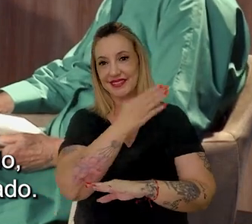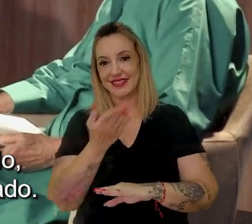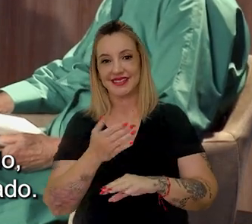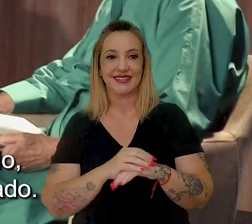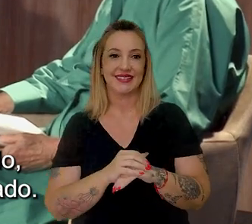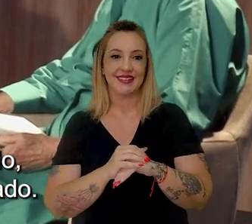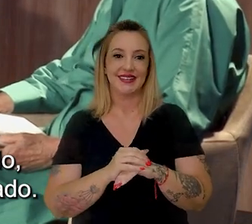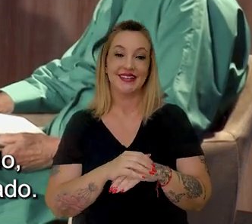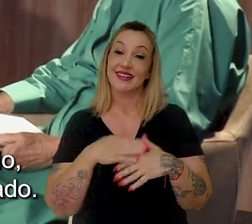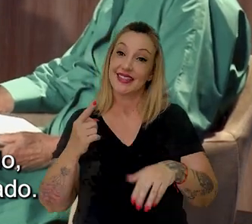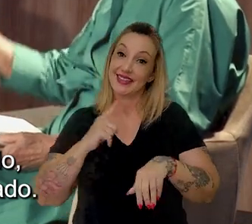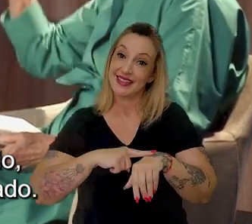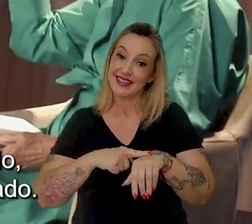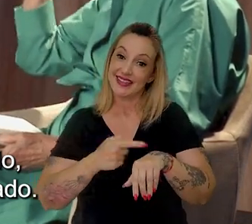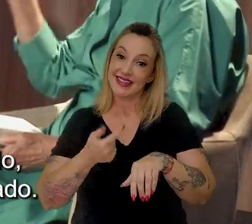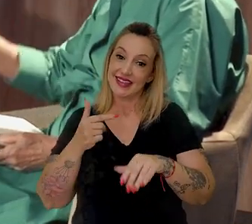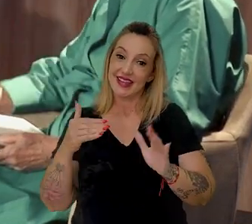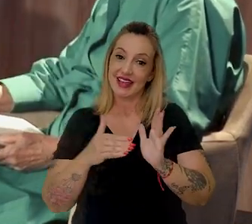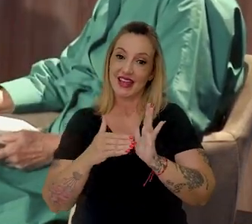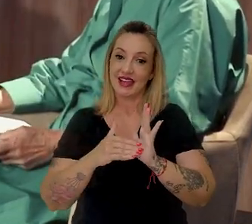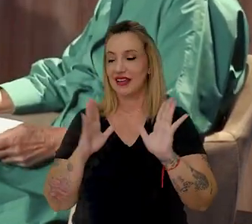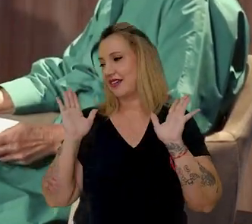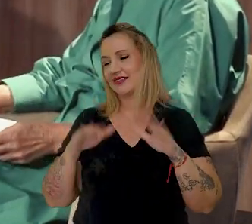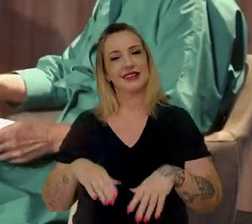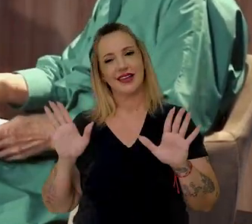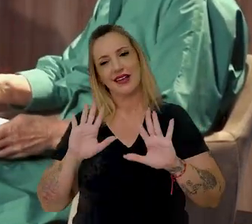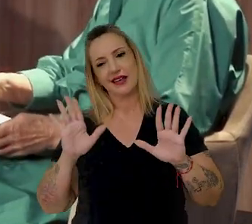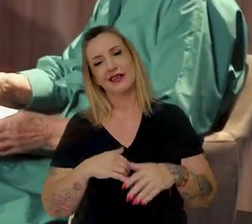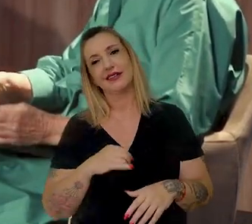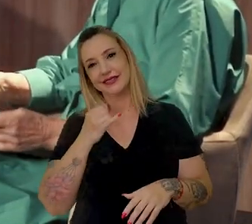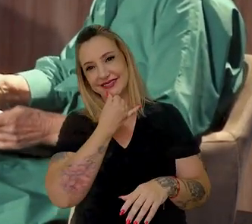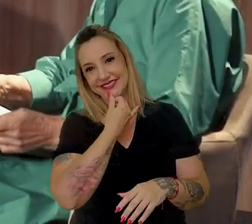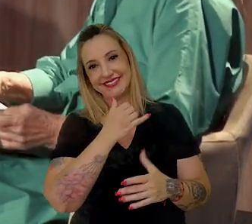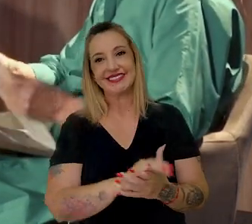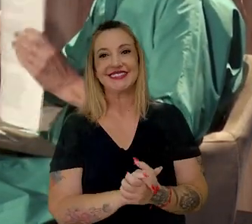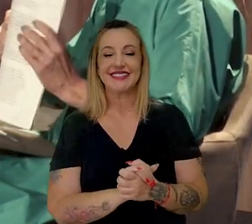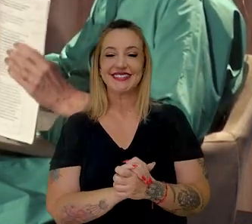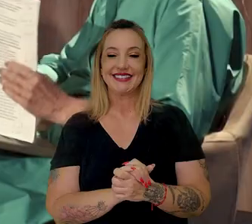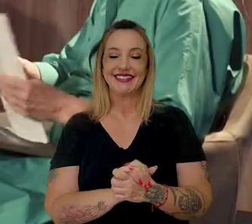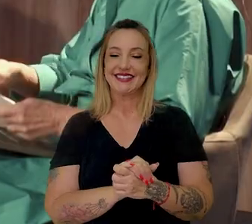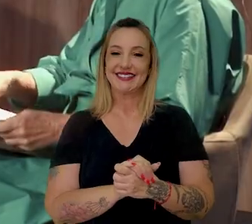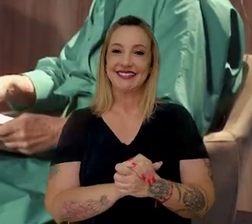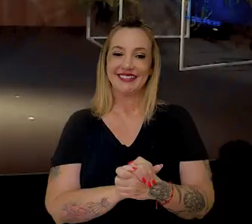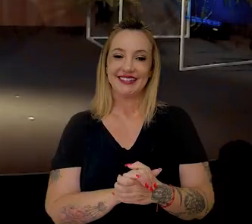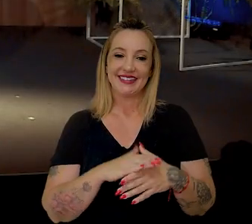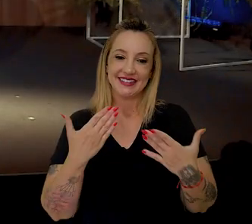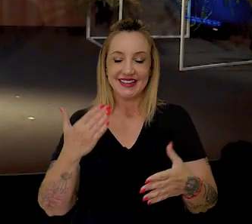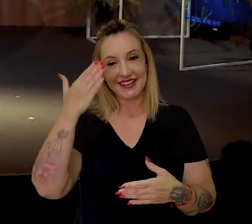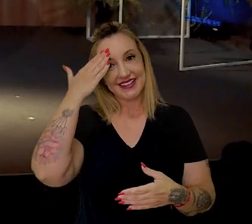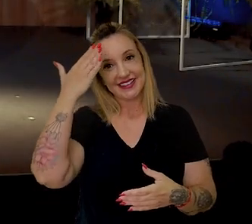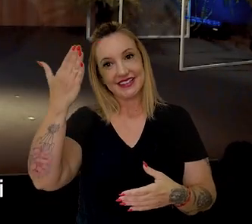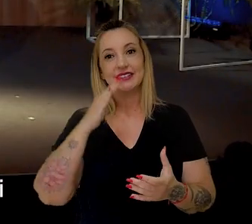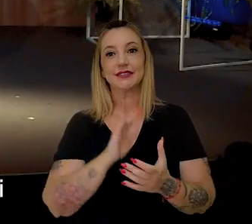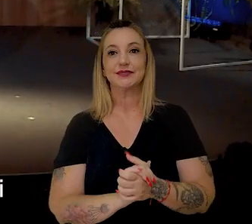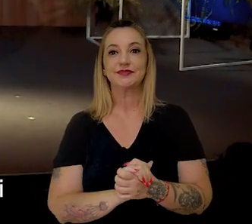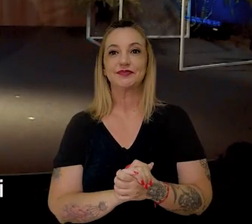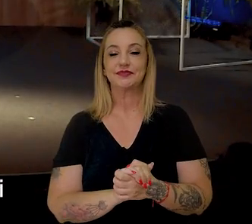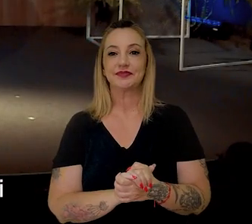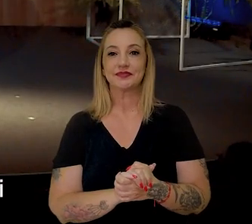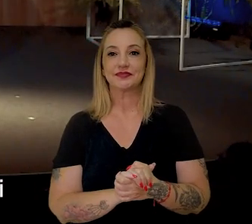mas nosso tempo acabou ah já tinha acabado não é uma pena então te agradeço muito